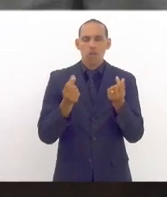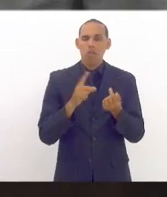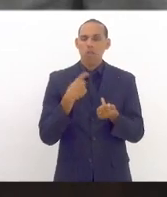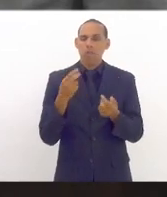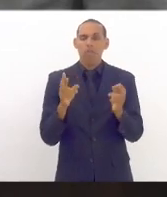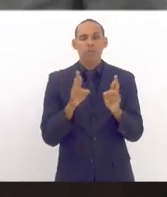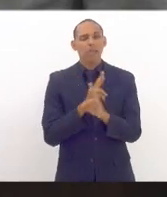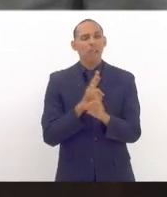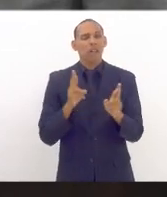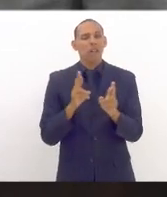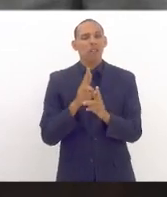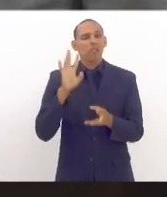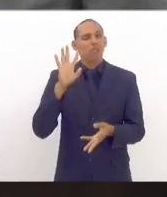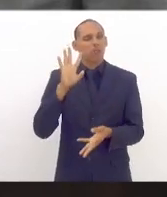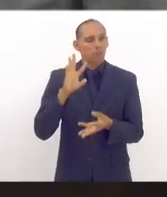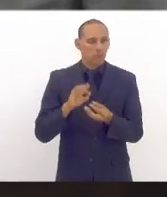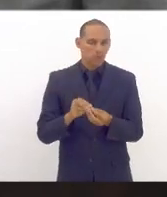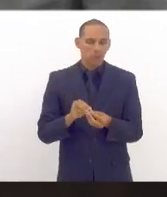comum